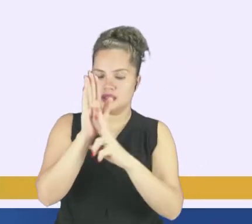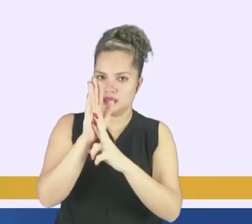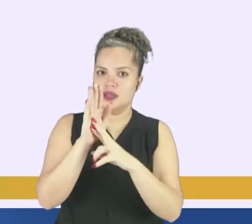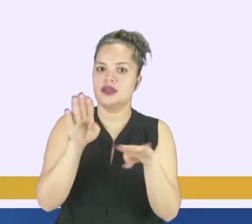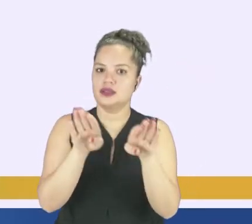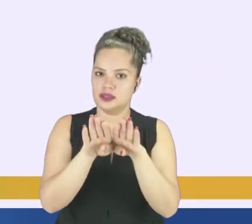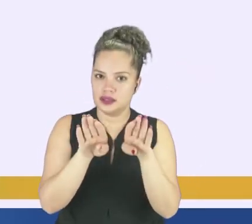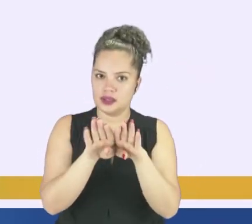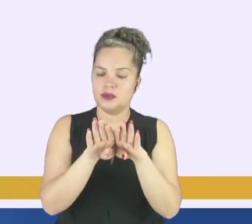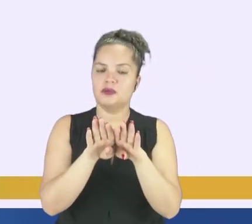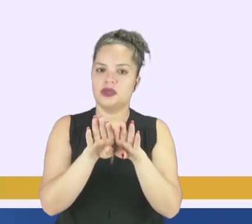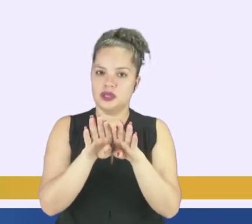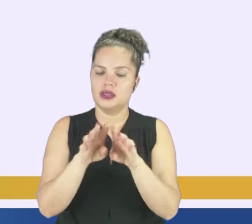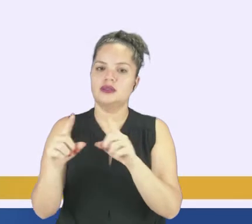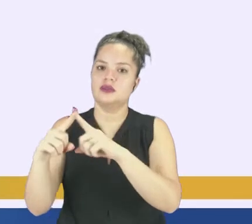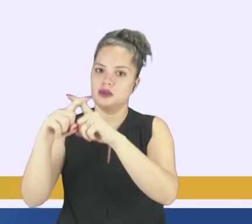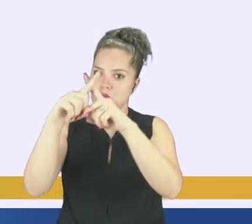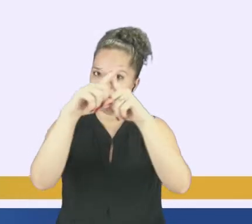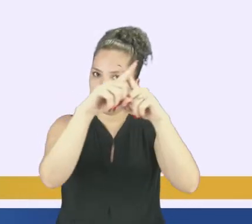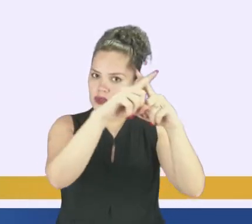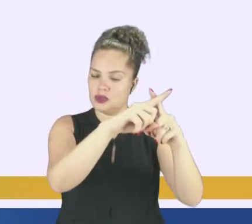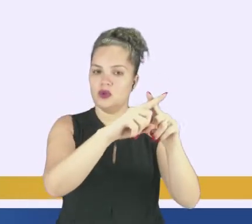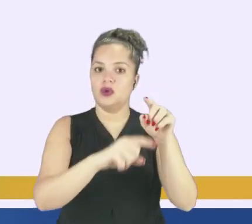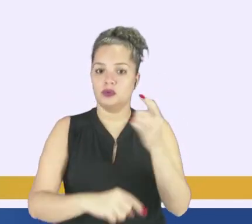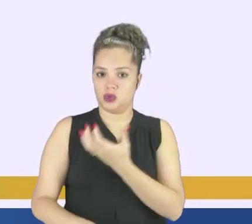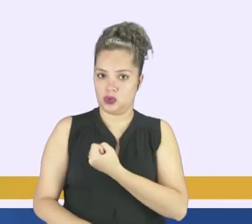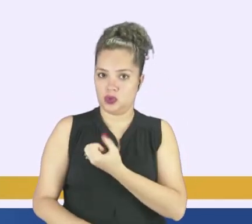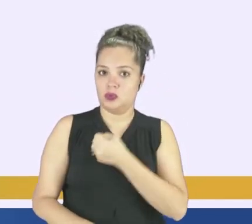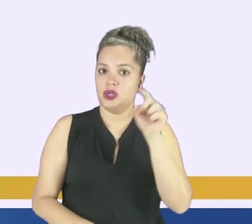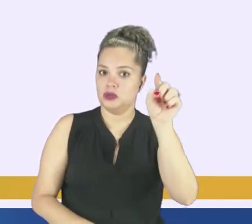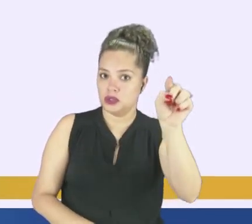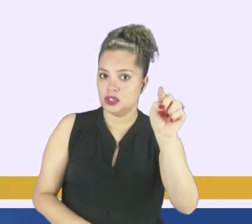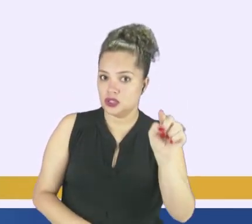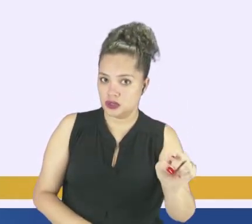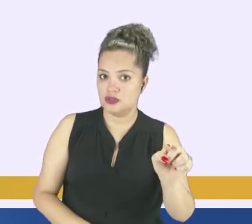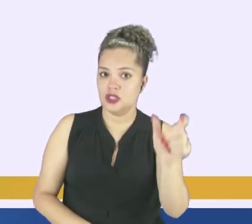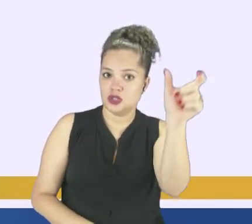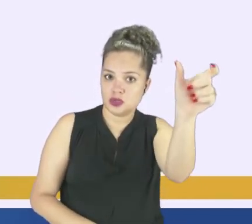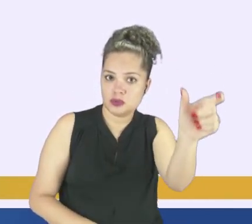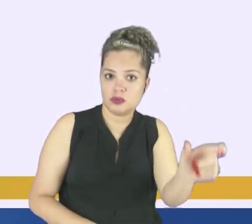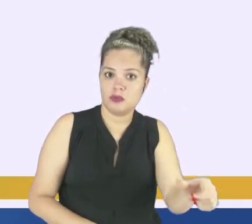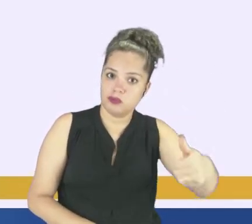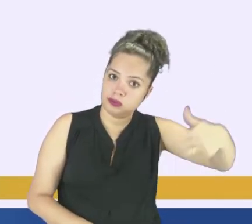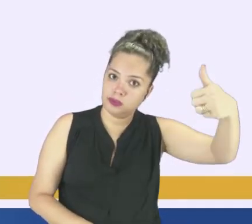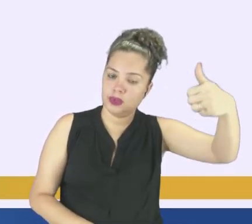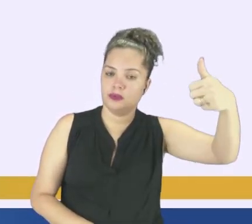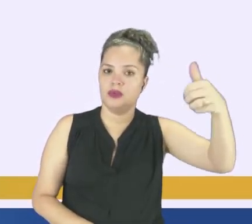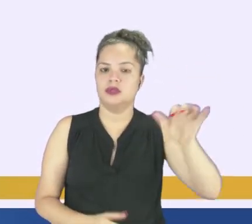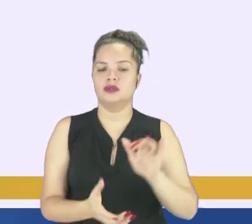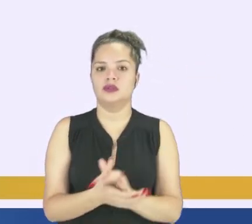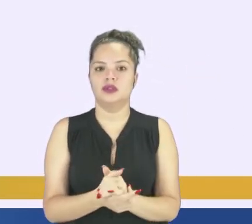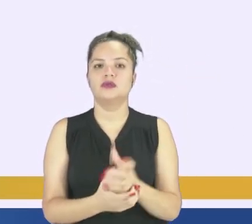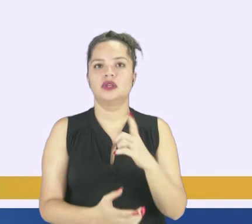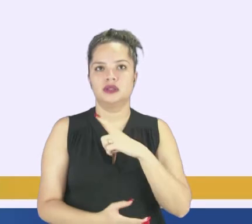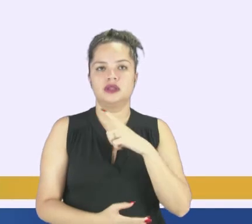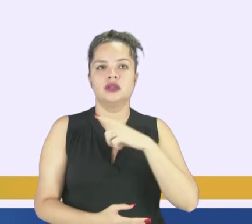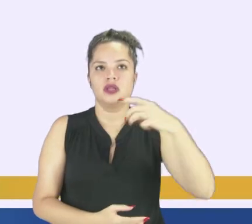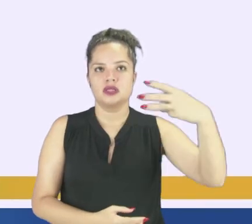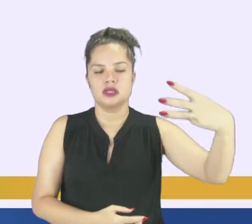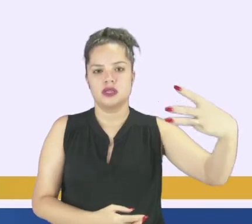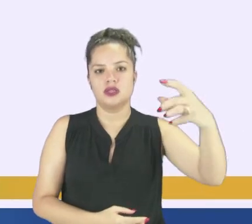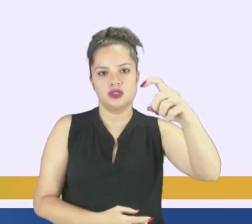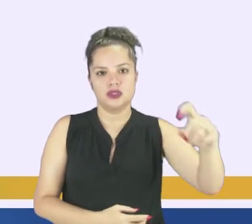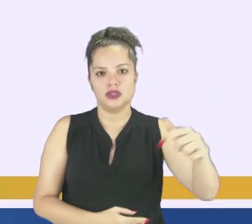pegar dados lá do dividendo. O dividendo, o primeiro termo, ele implica em 3x ao